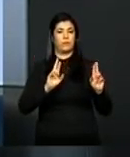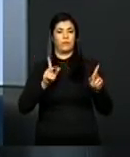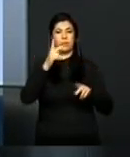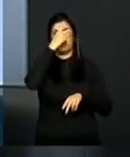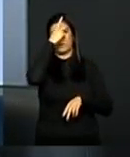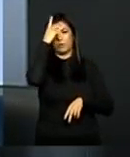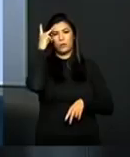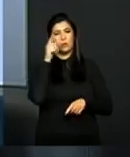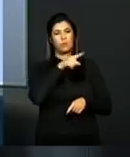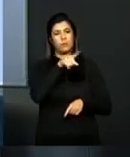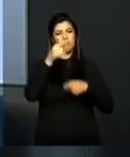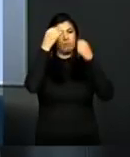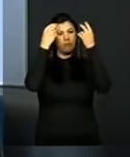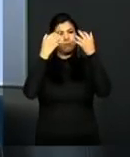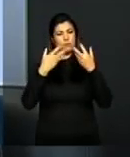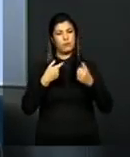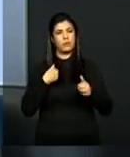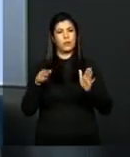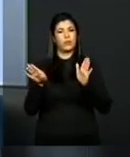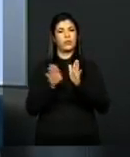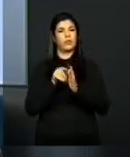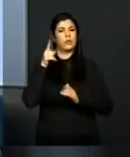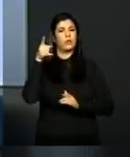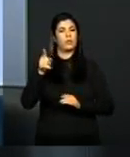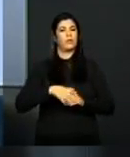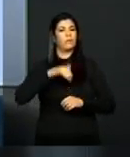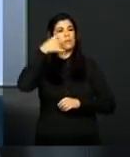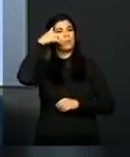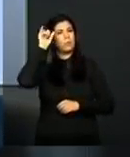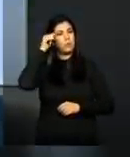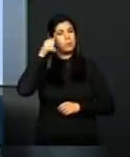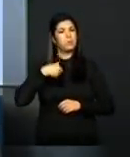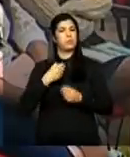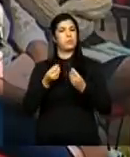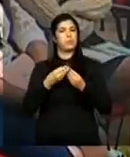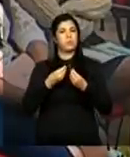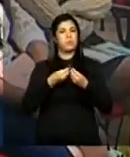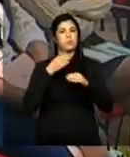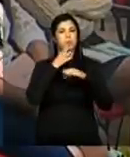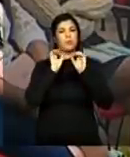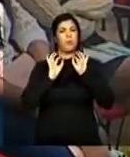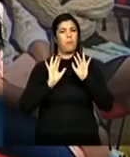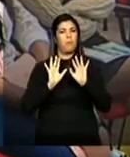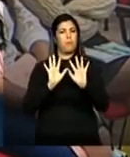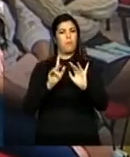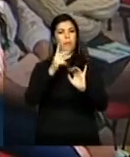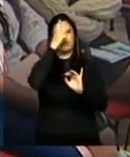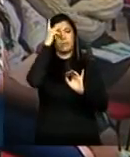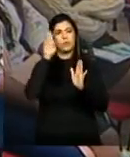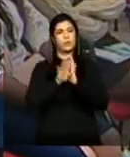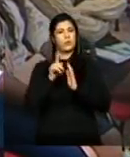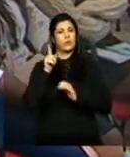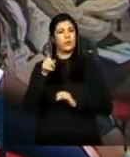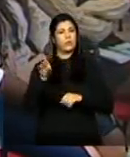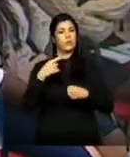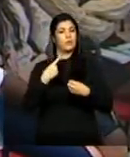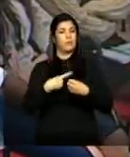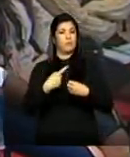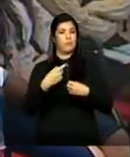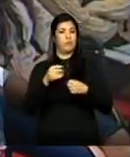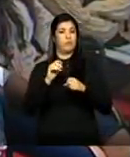vocês comentaram aqui, que chegaram na propriedade, que foram até lá, que era um monte de gente chegando lá, é exatamente uma estratégia de